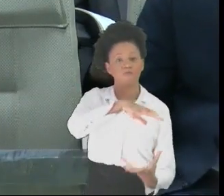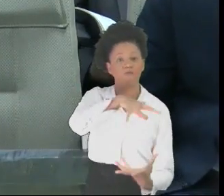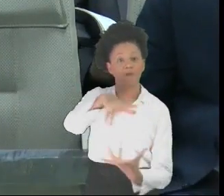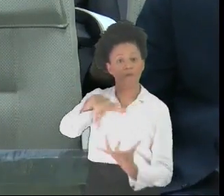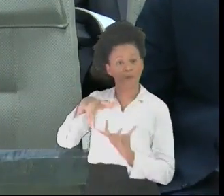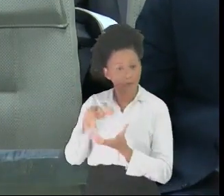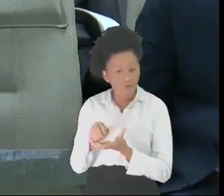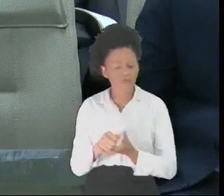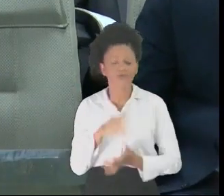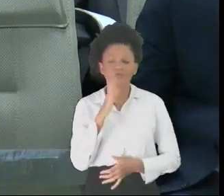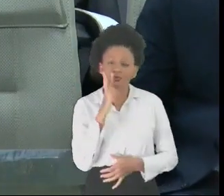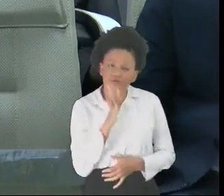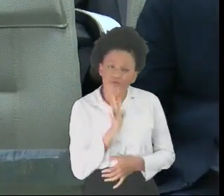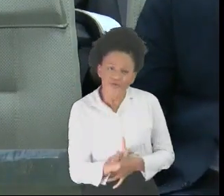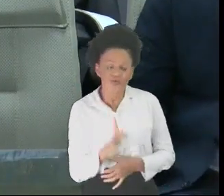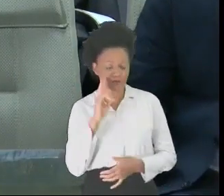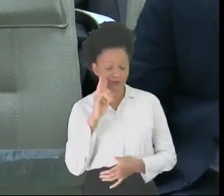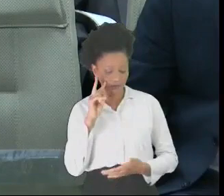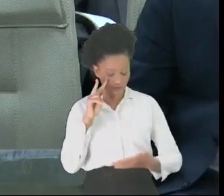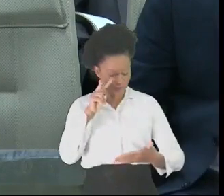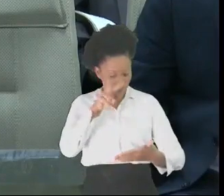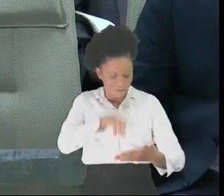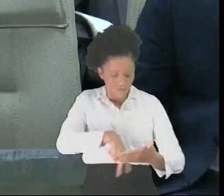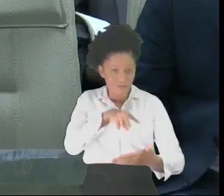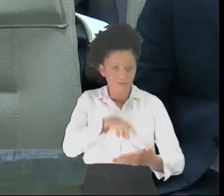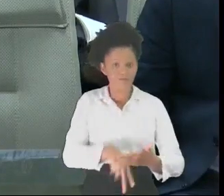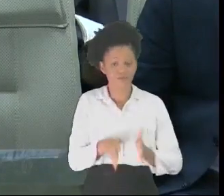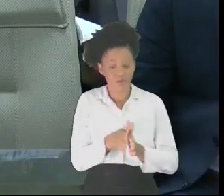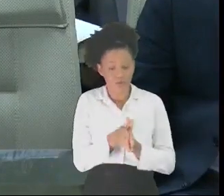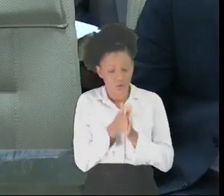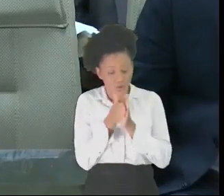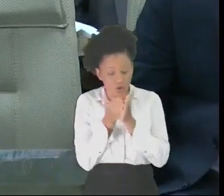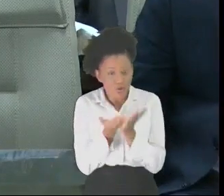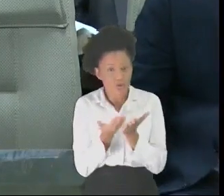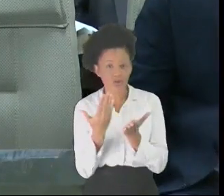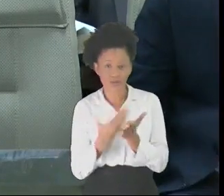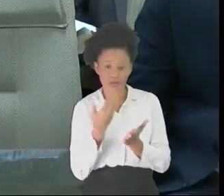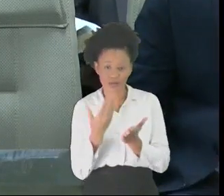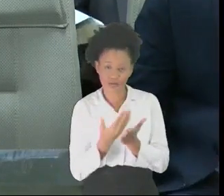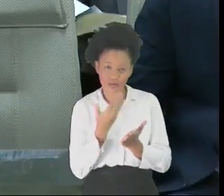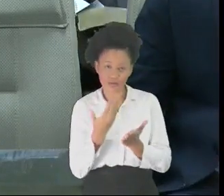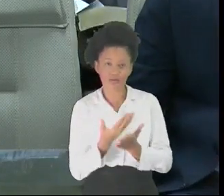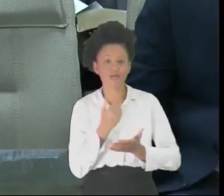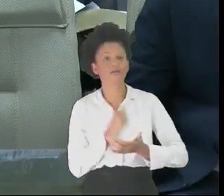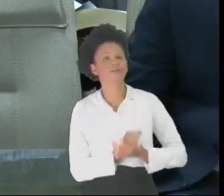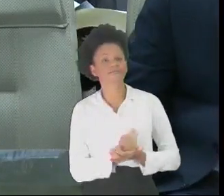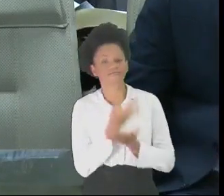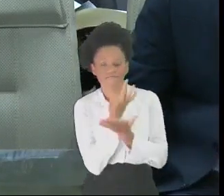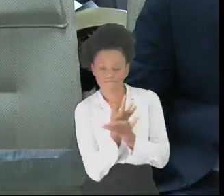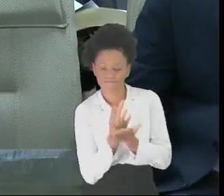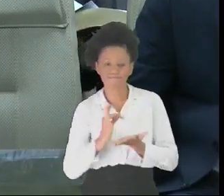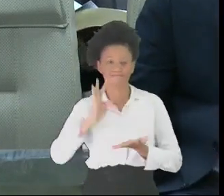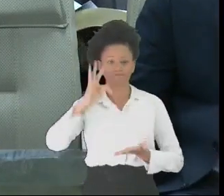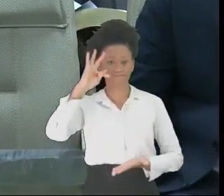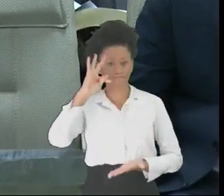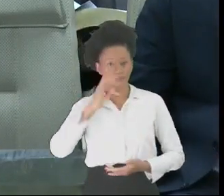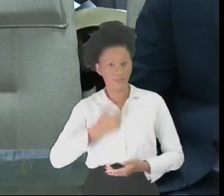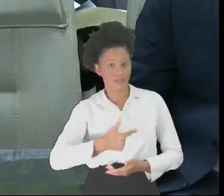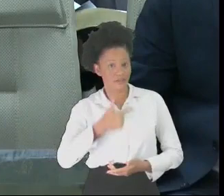amados, né, no livro de Tessalonicenses, segundo Tessalonicenses.